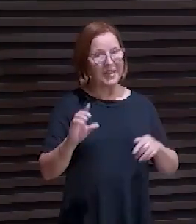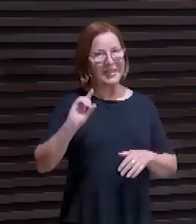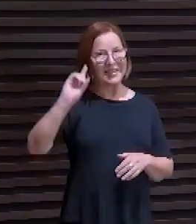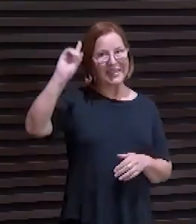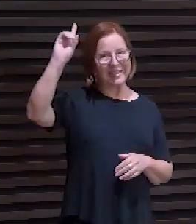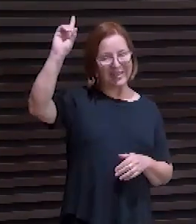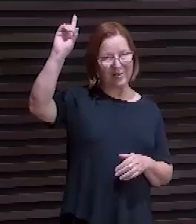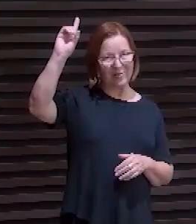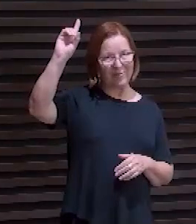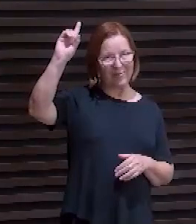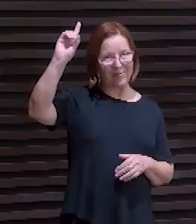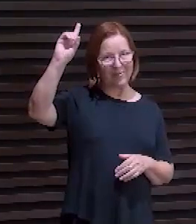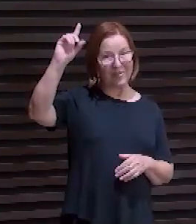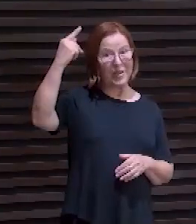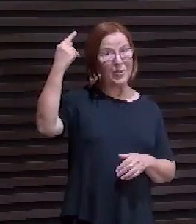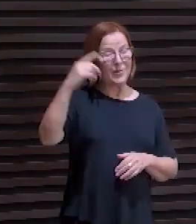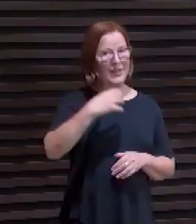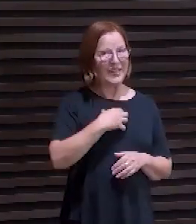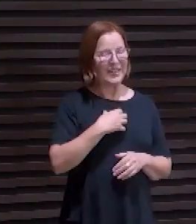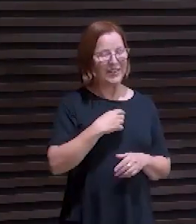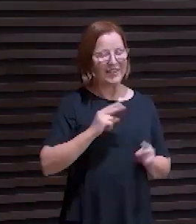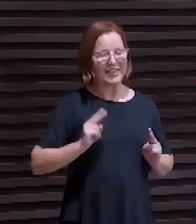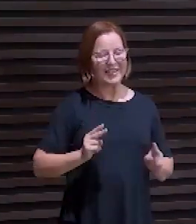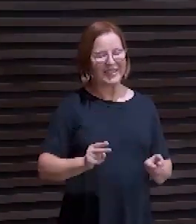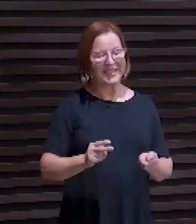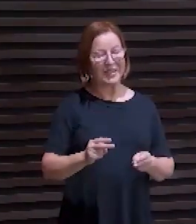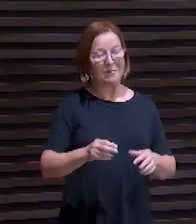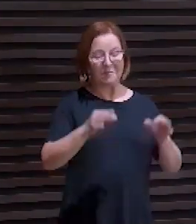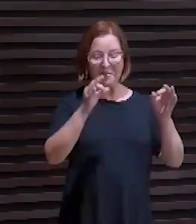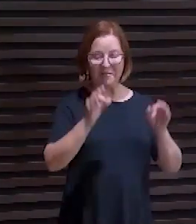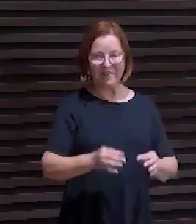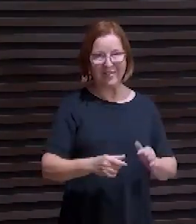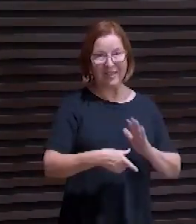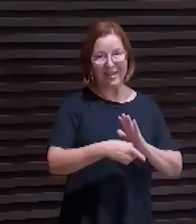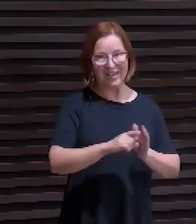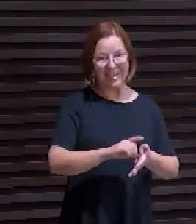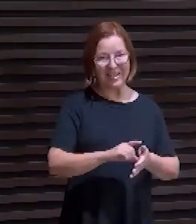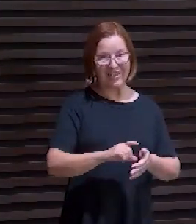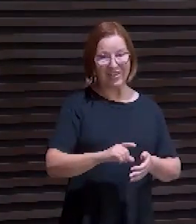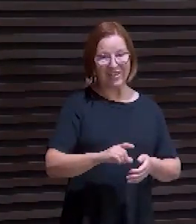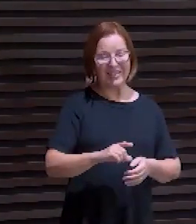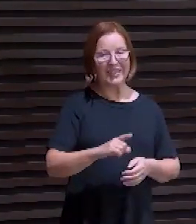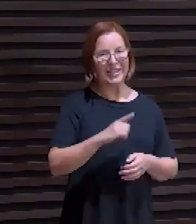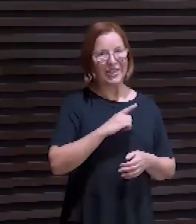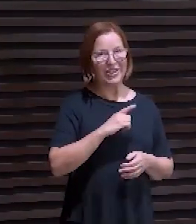sempre perfeita antes que houvesse tempo.